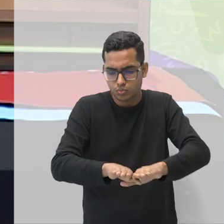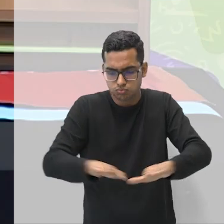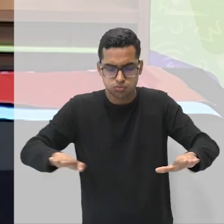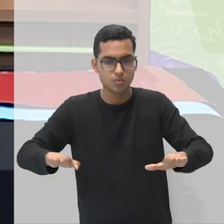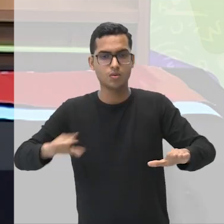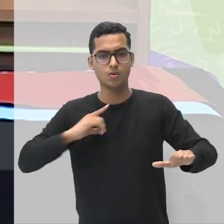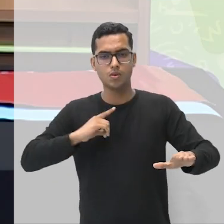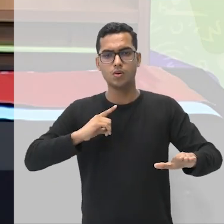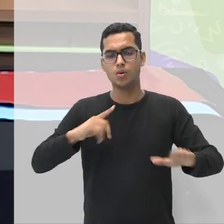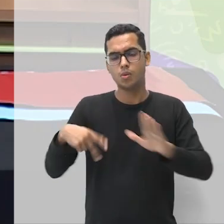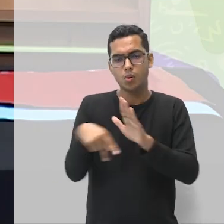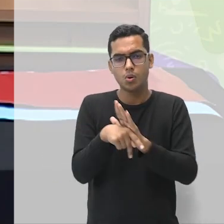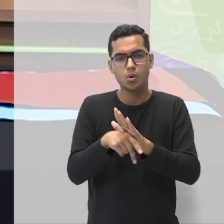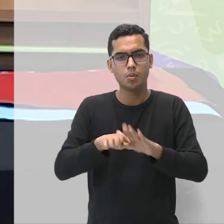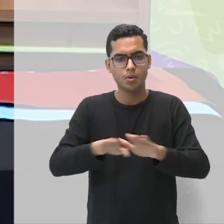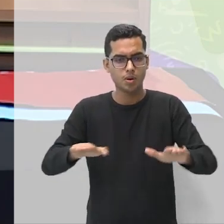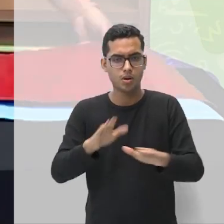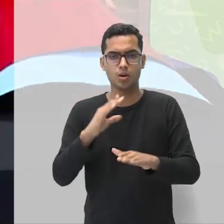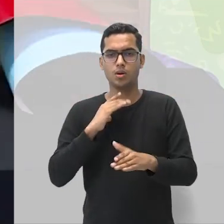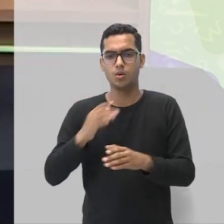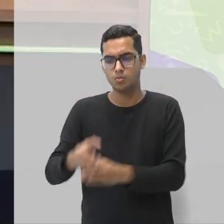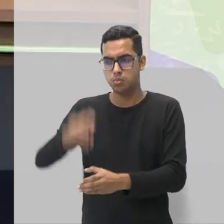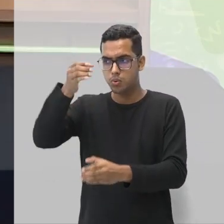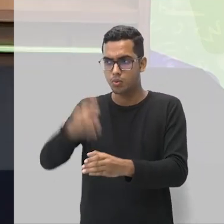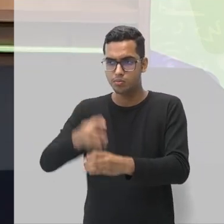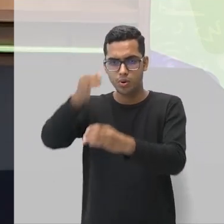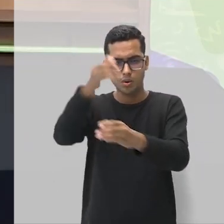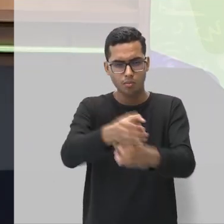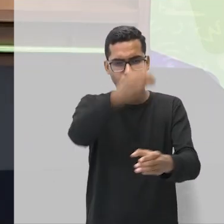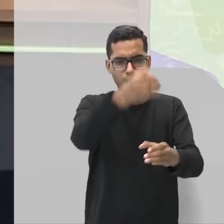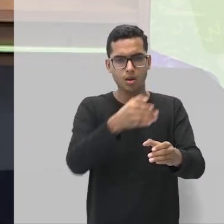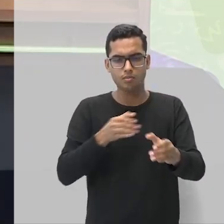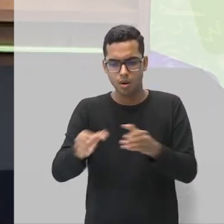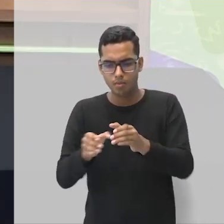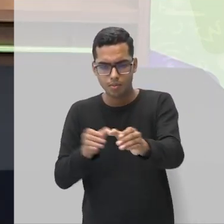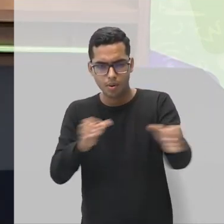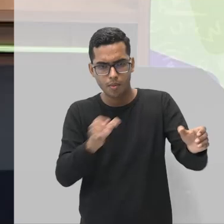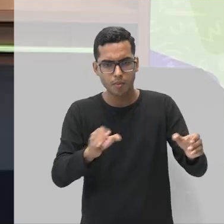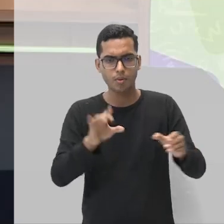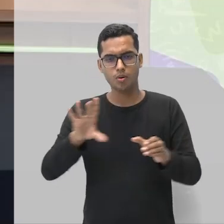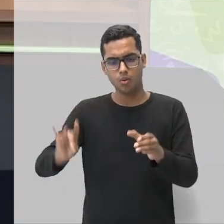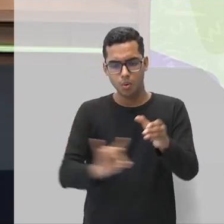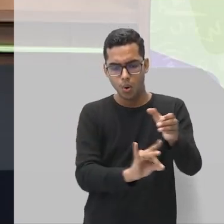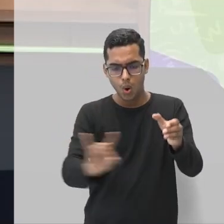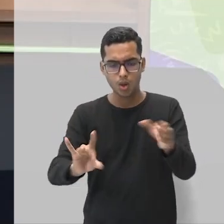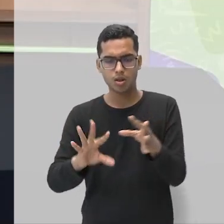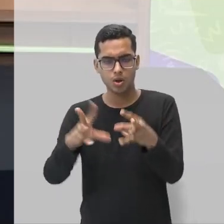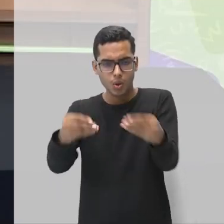iremos colar as nossas garrafas, certo?